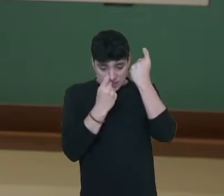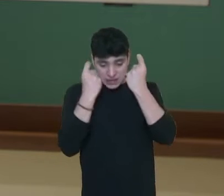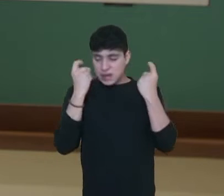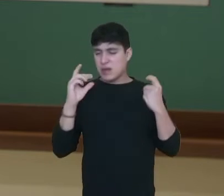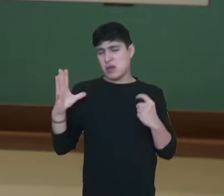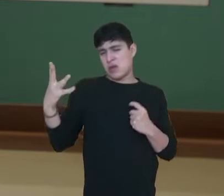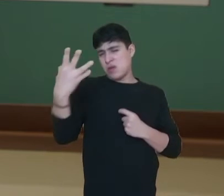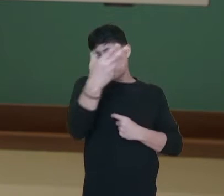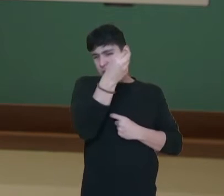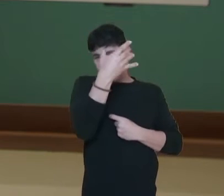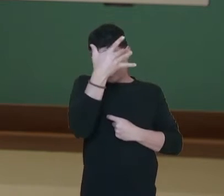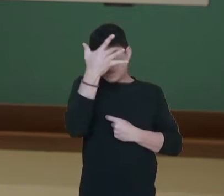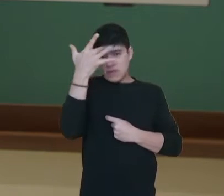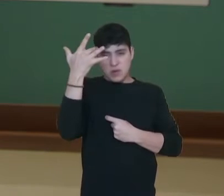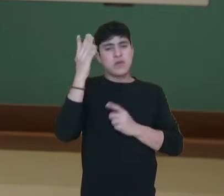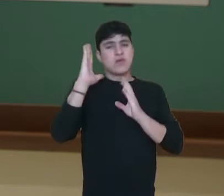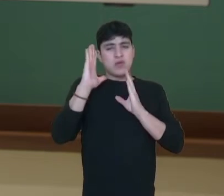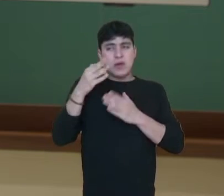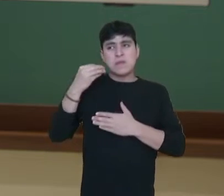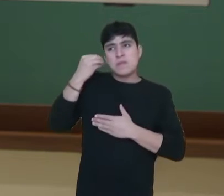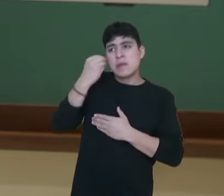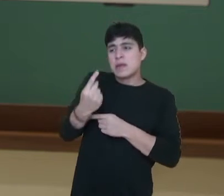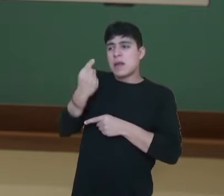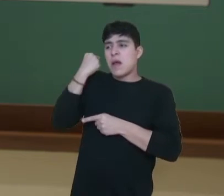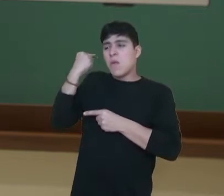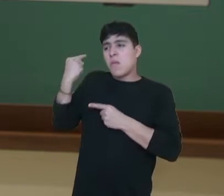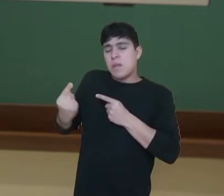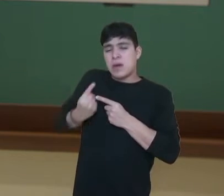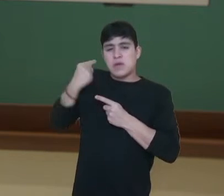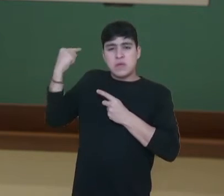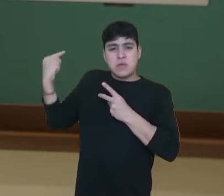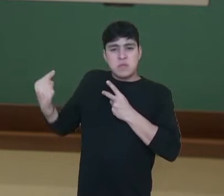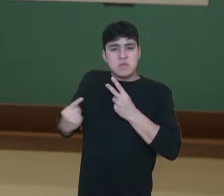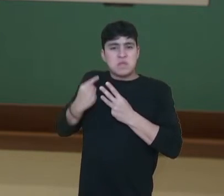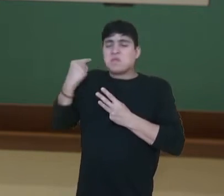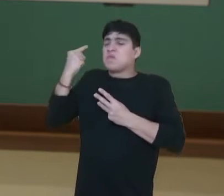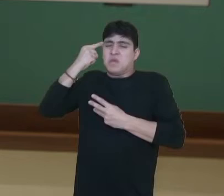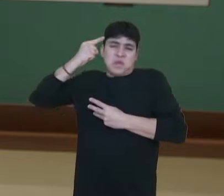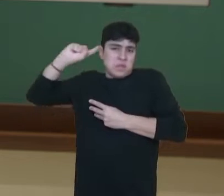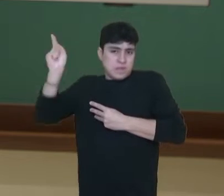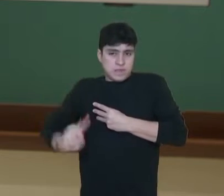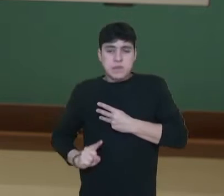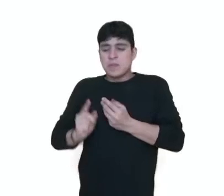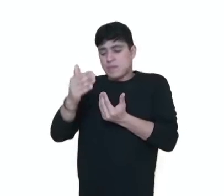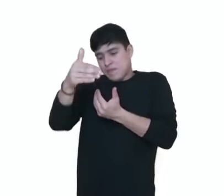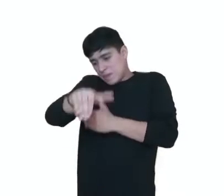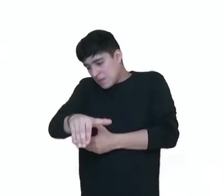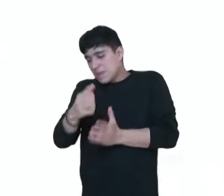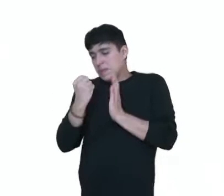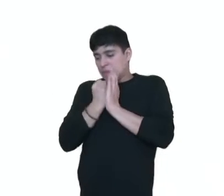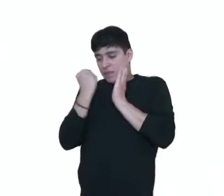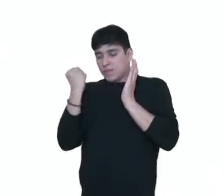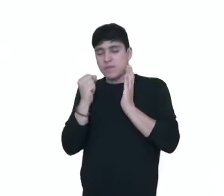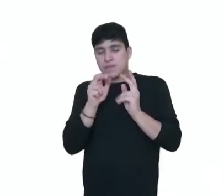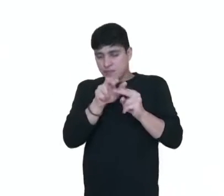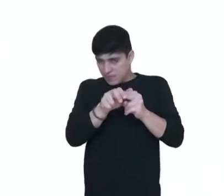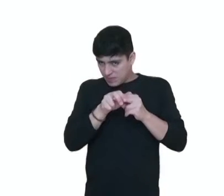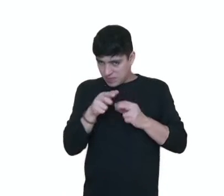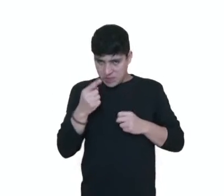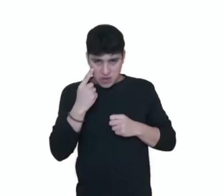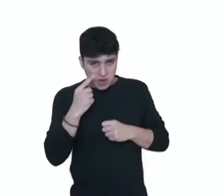que super marcou. Por isso mesmo, algumas perguntas são importantes. Ser avaliado lhe